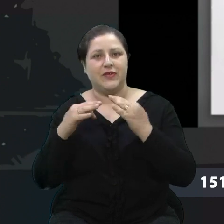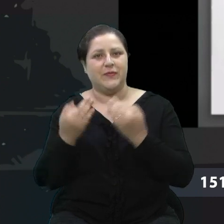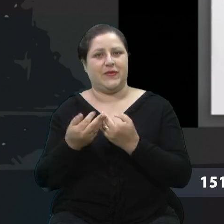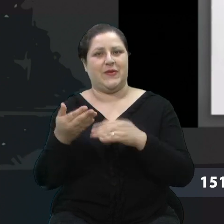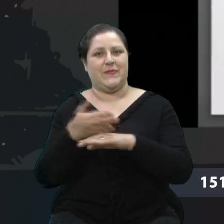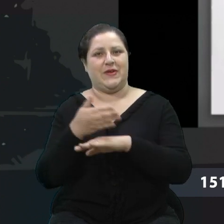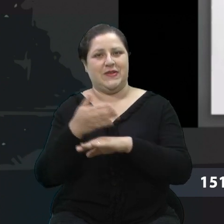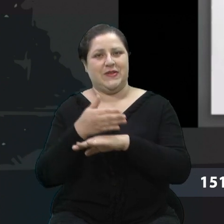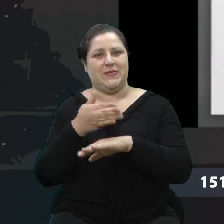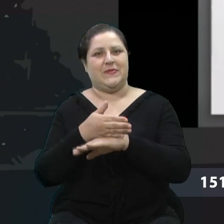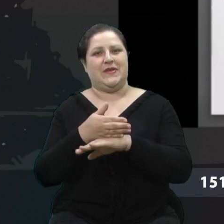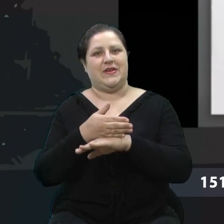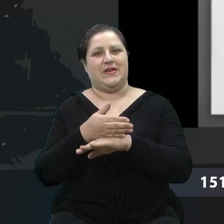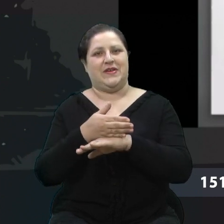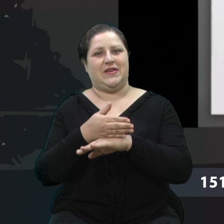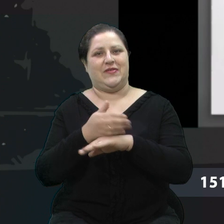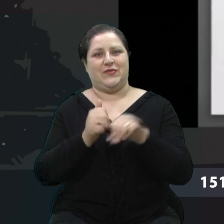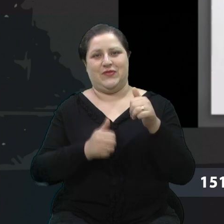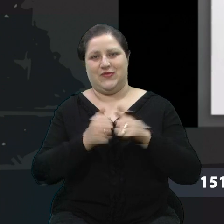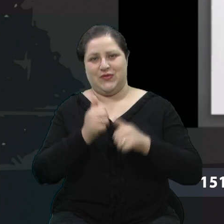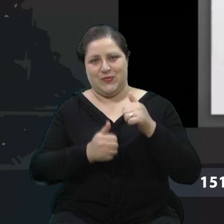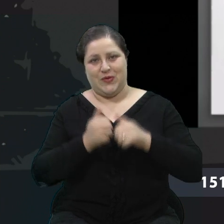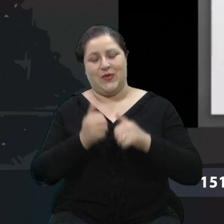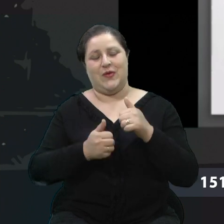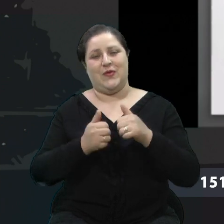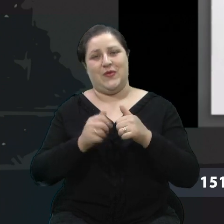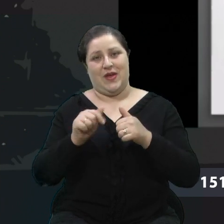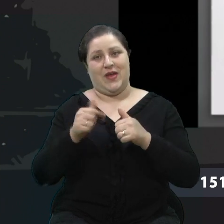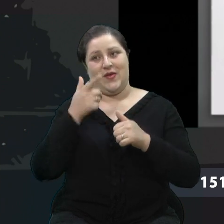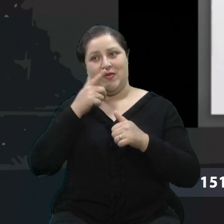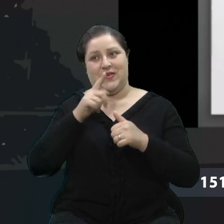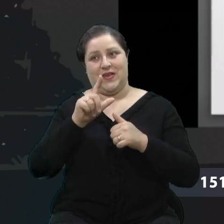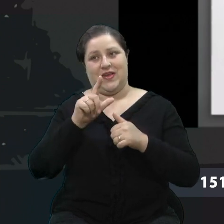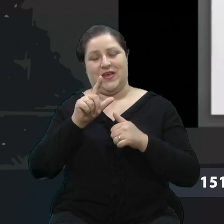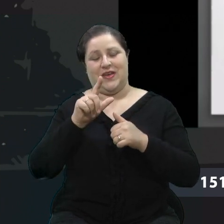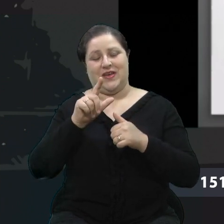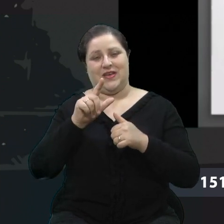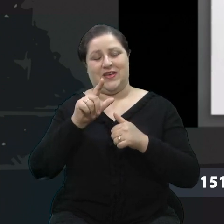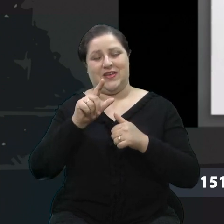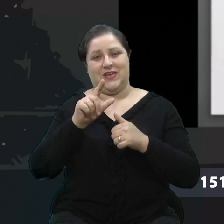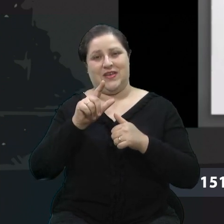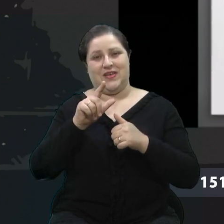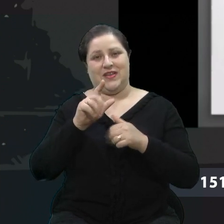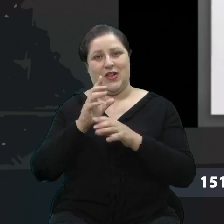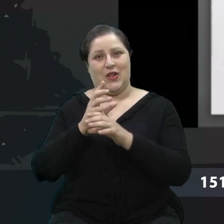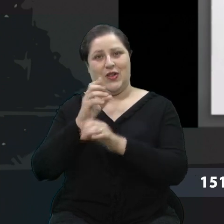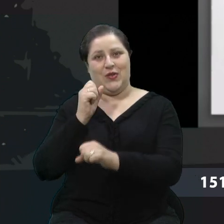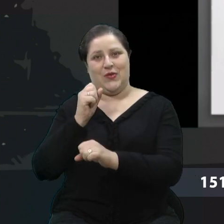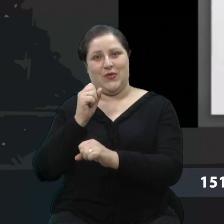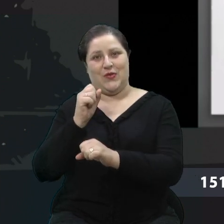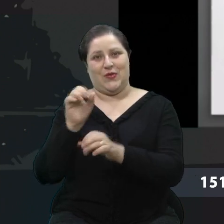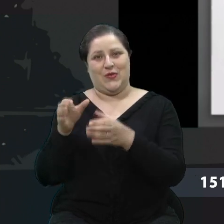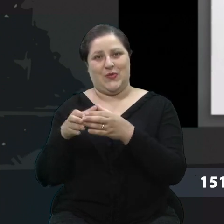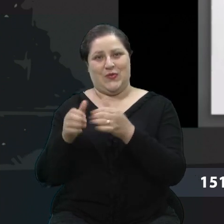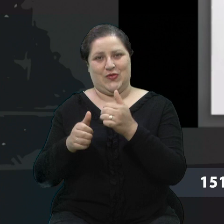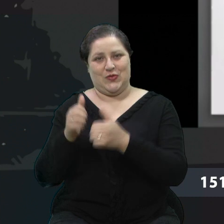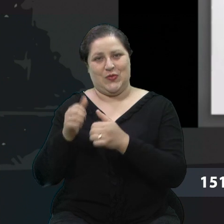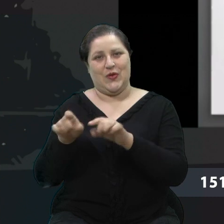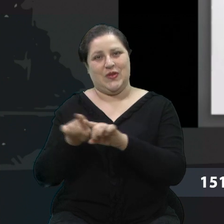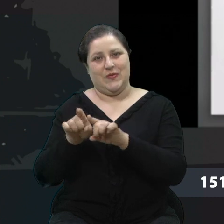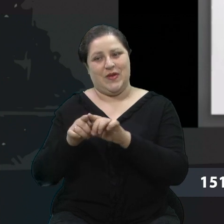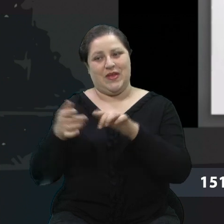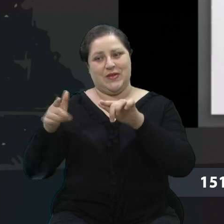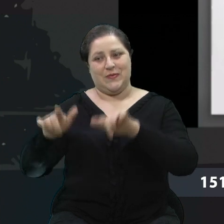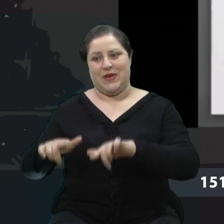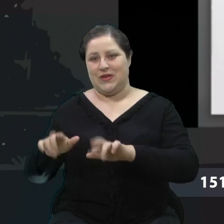obviamente, né, gerando renda para o clube, mas também oferecendo um espaço diferenciado para os